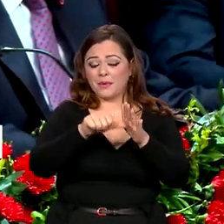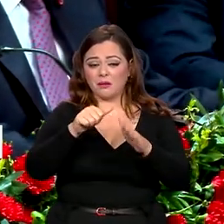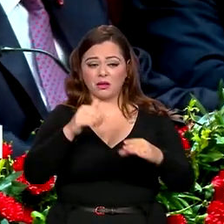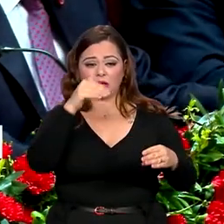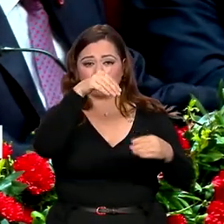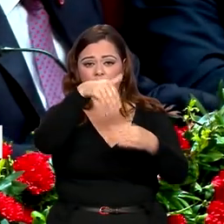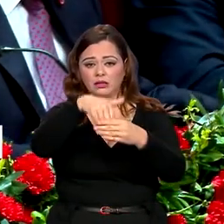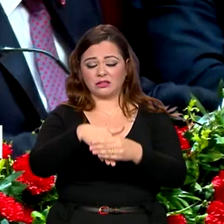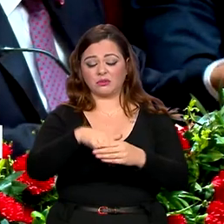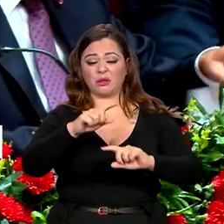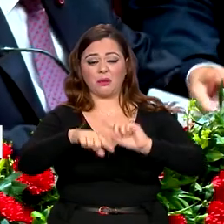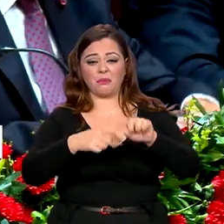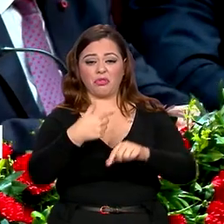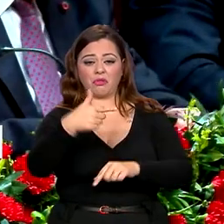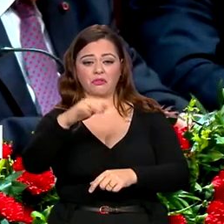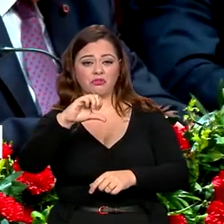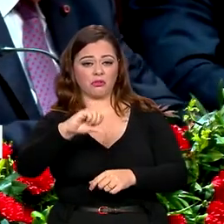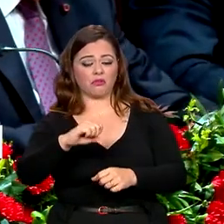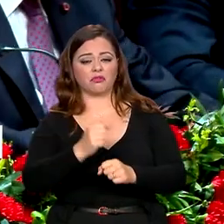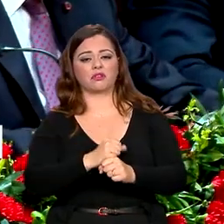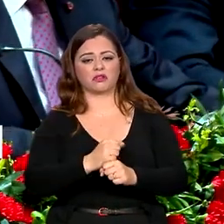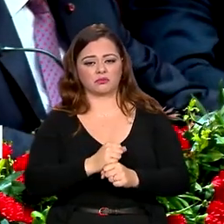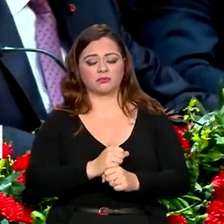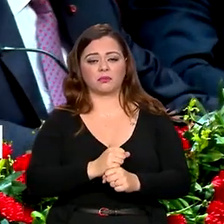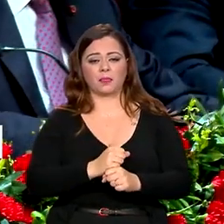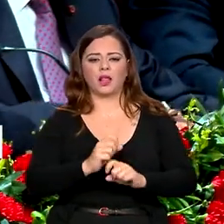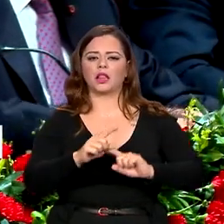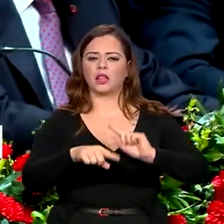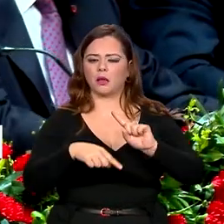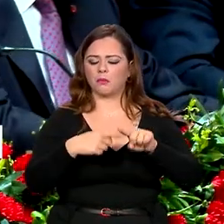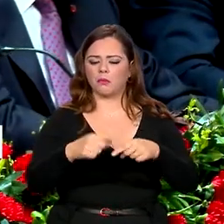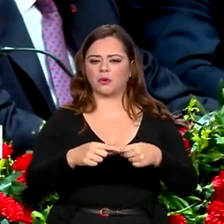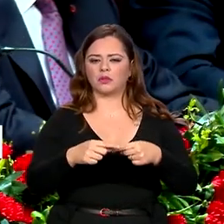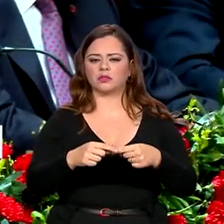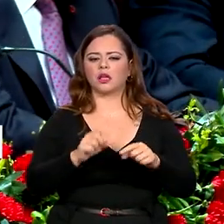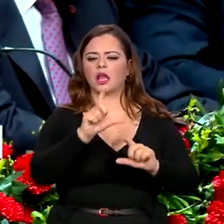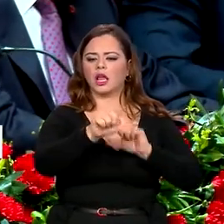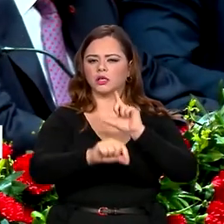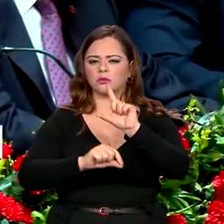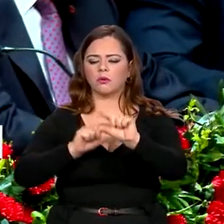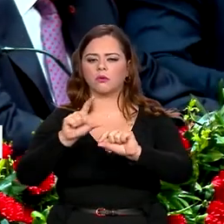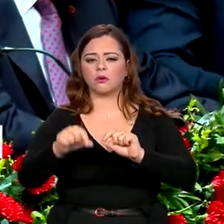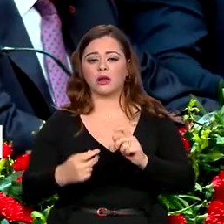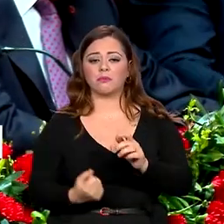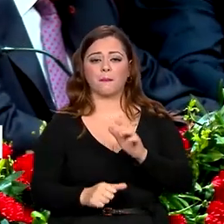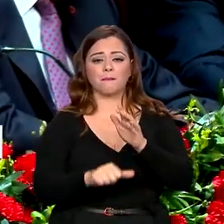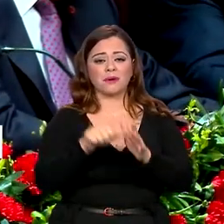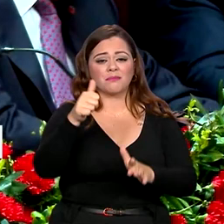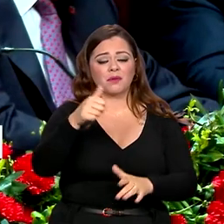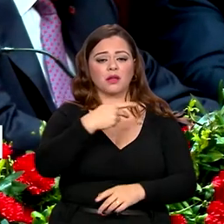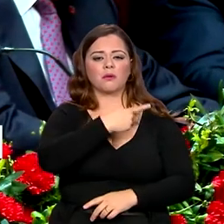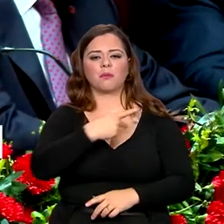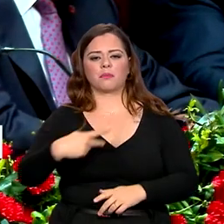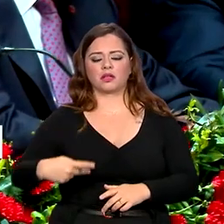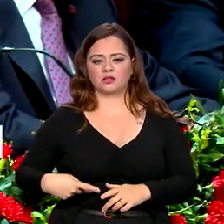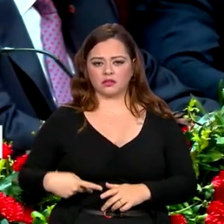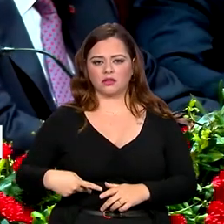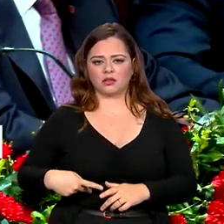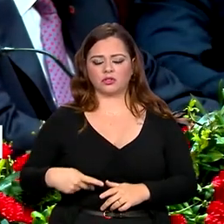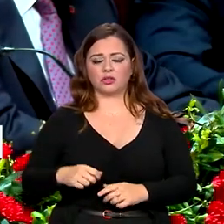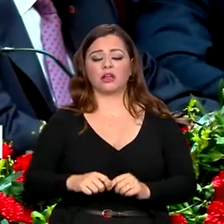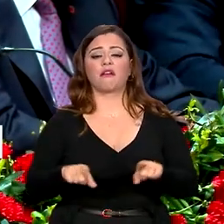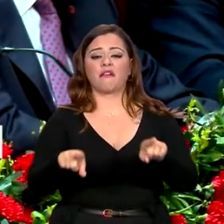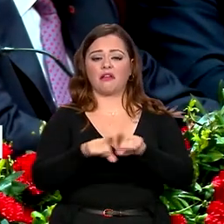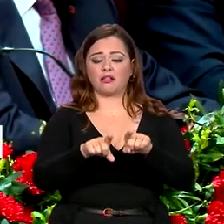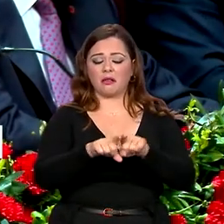depois de 29 anos e logo elegemos o primeiro presidente de origem operária do Brasil e a